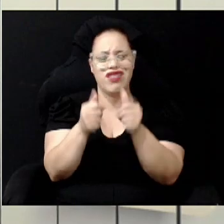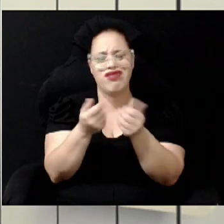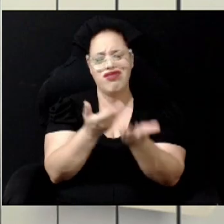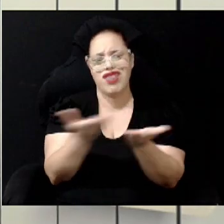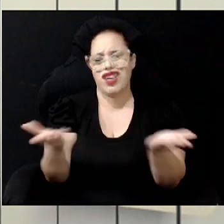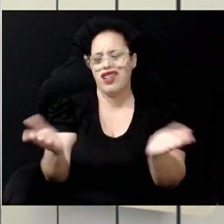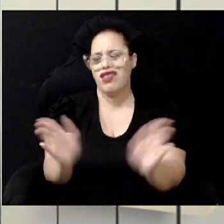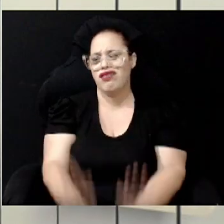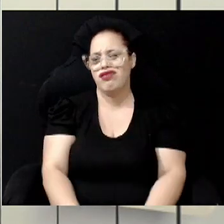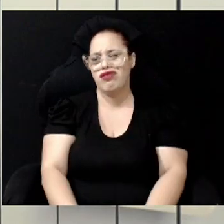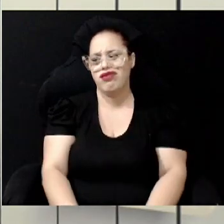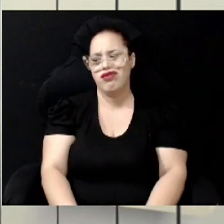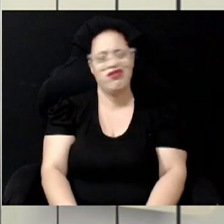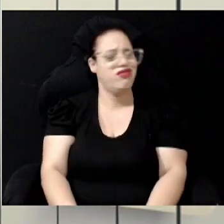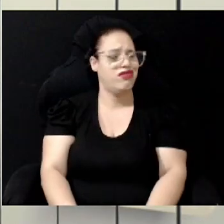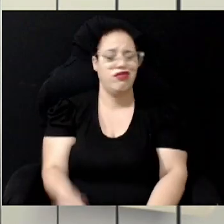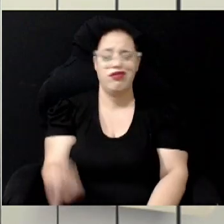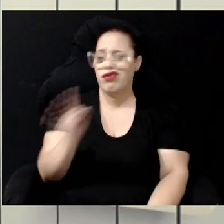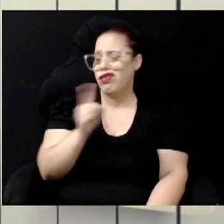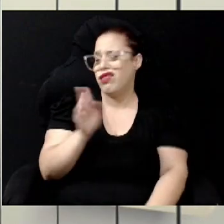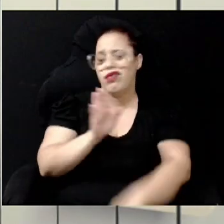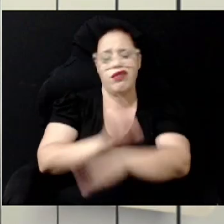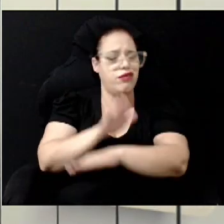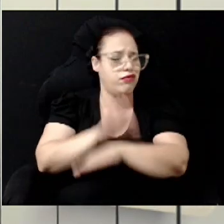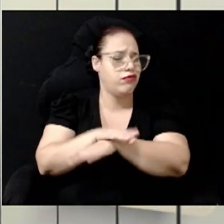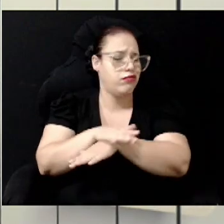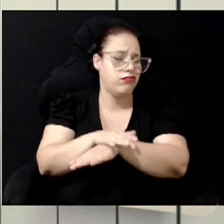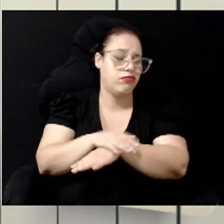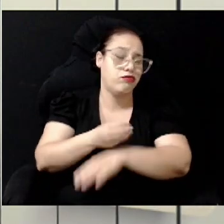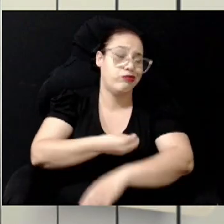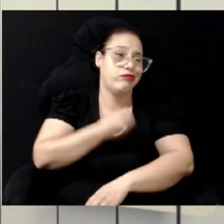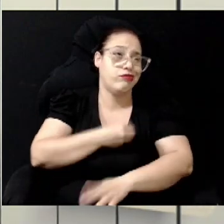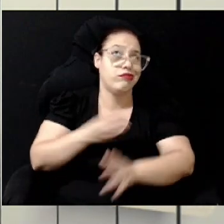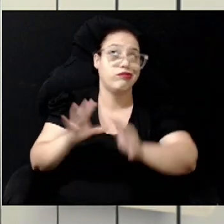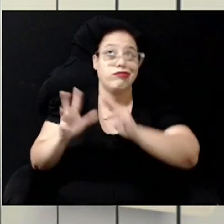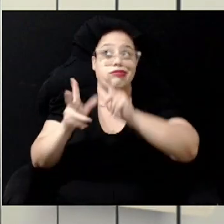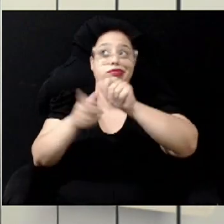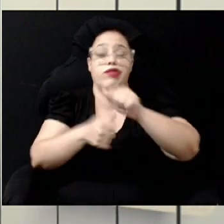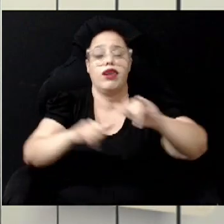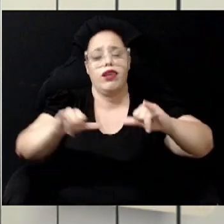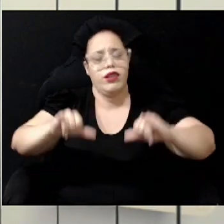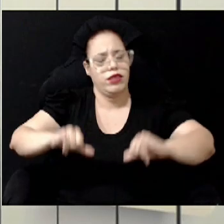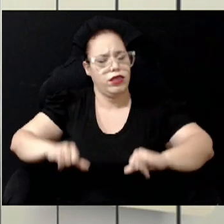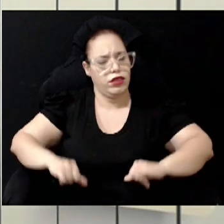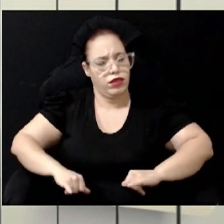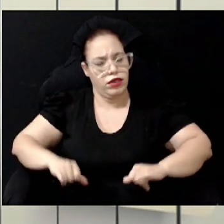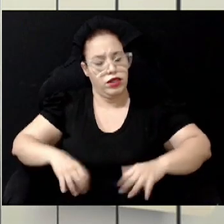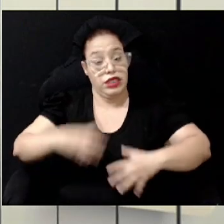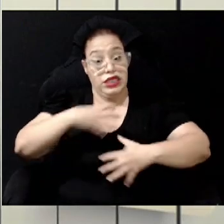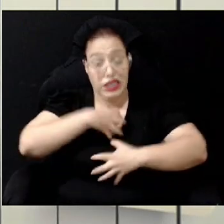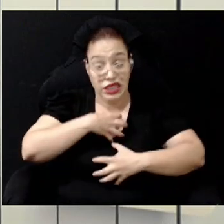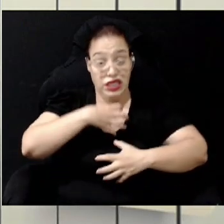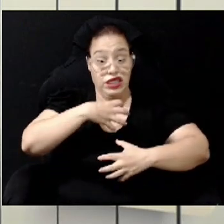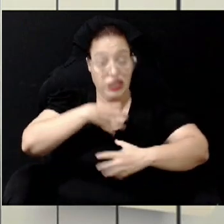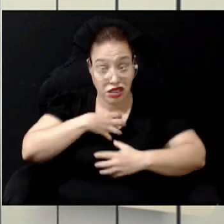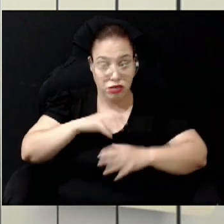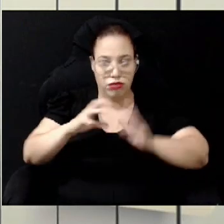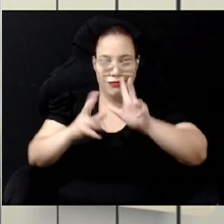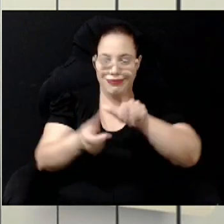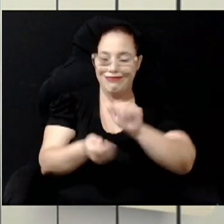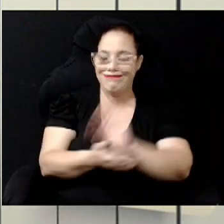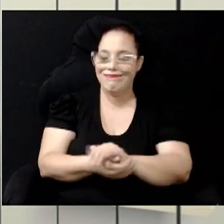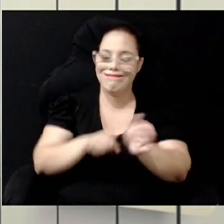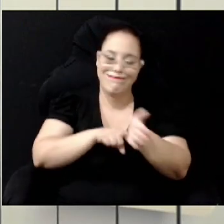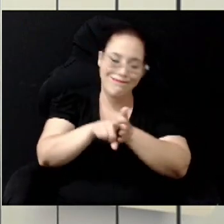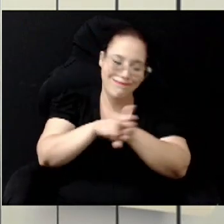não beneficia em nada a vida no planeta sem sofrer de ansiedade climática? Uma pesquisa